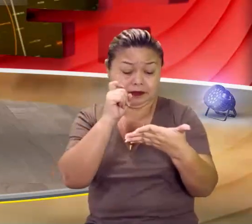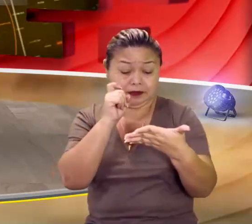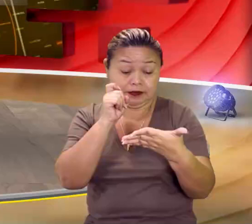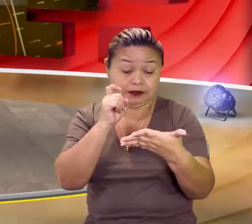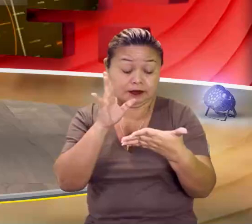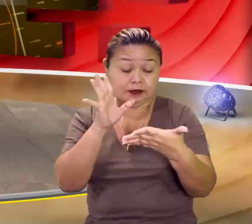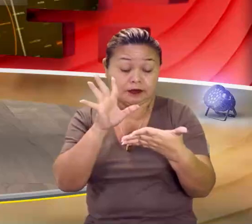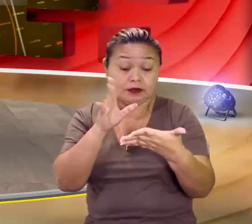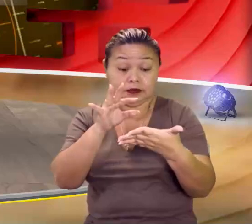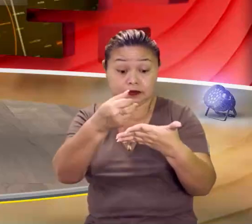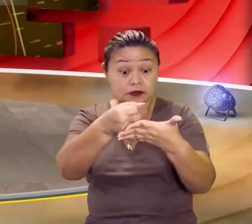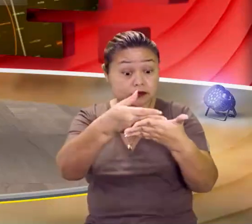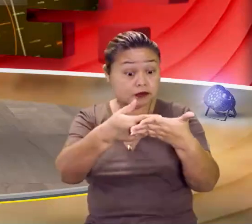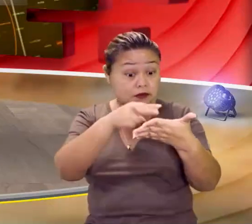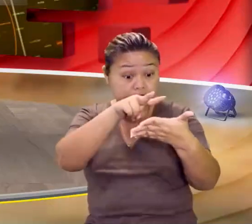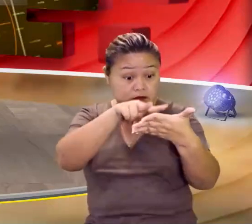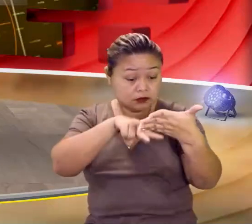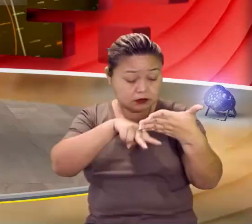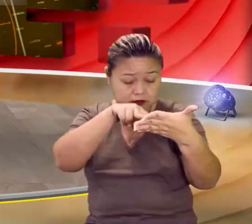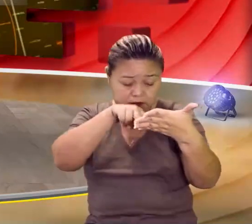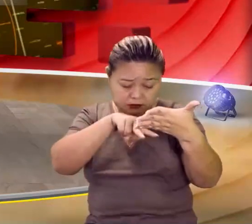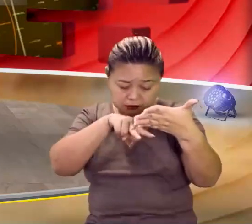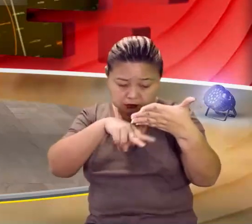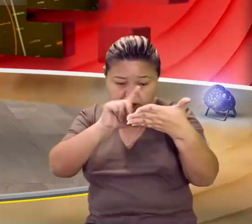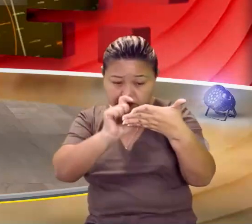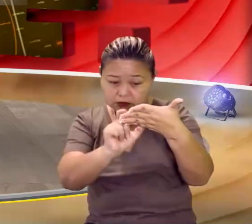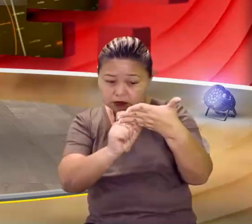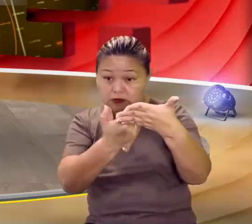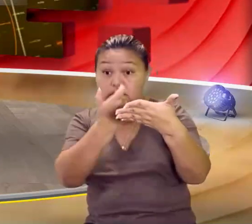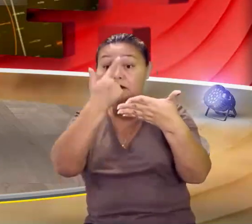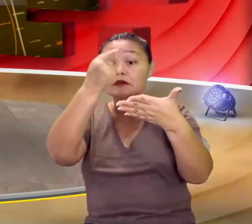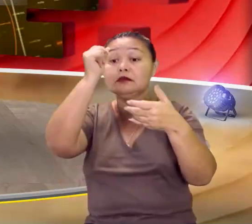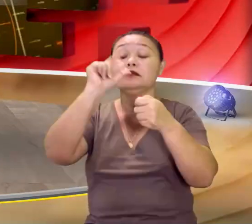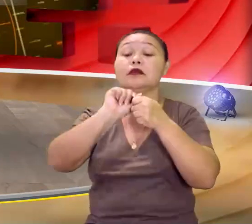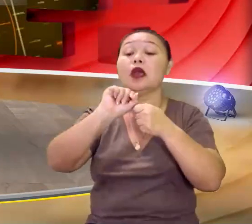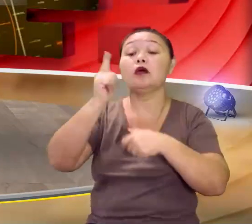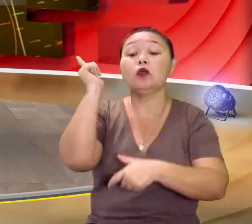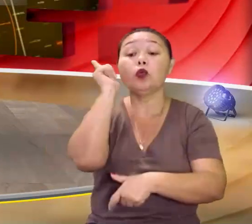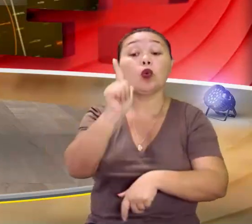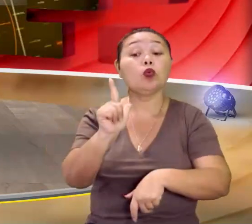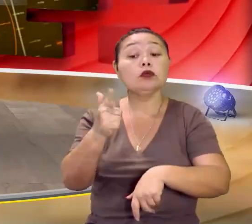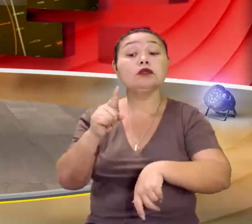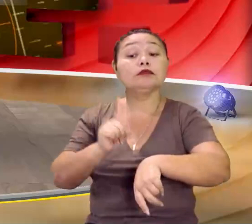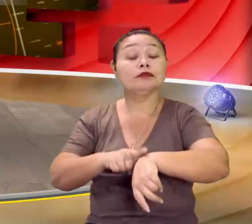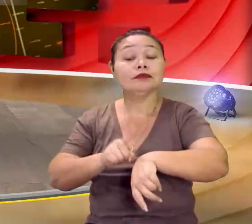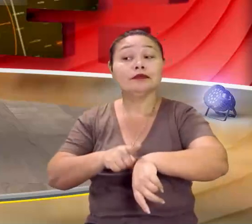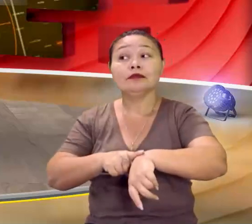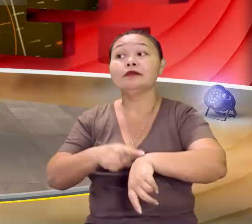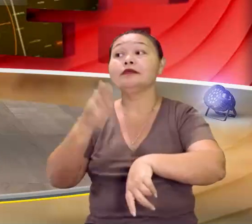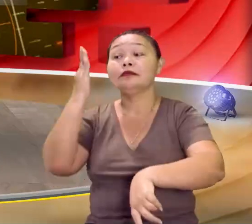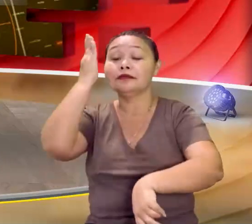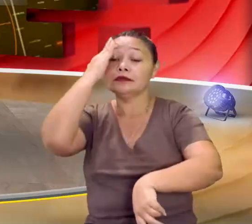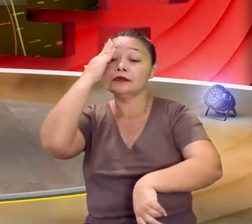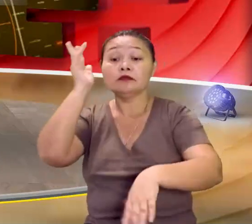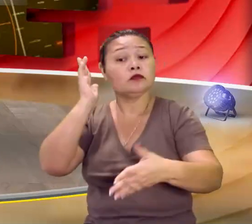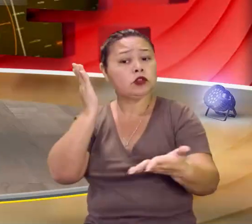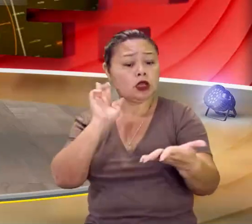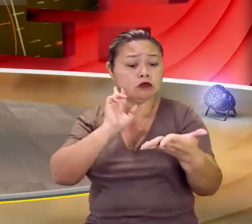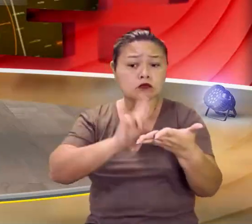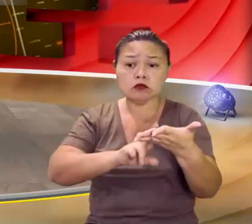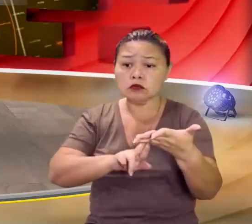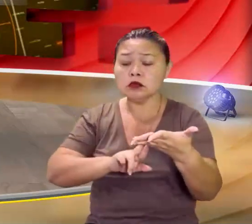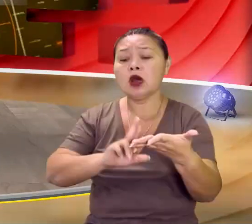assim, de... são grandes mesmo, né? De leitura, interpretação. Então, assim, se você conseguir ganhar tempo nas que você já sabe o caminho,